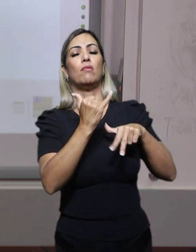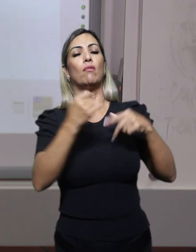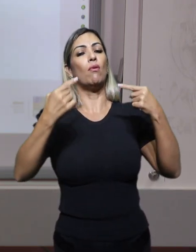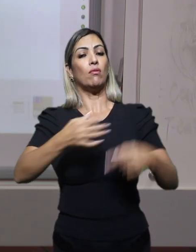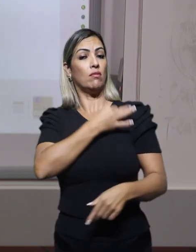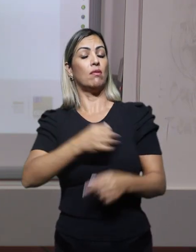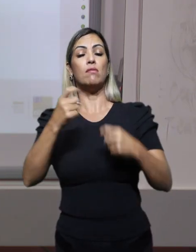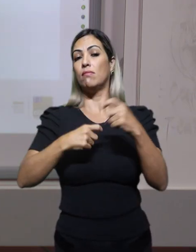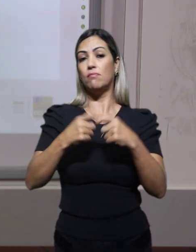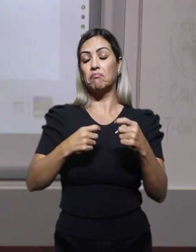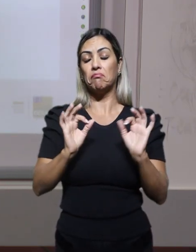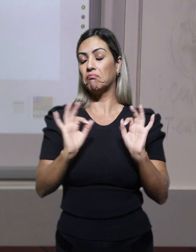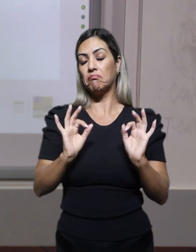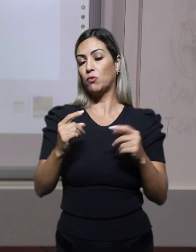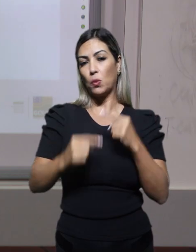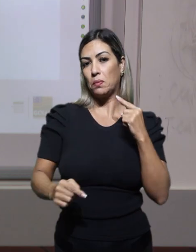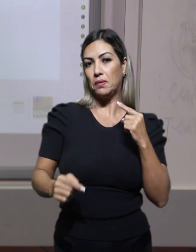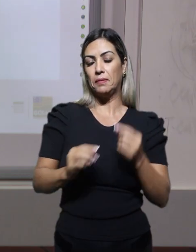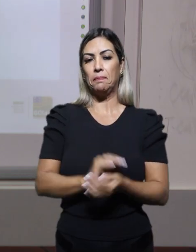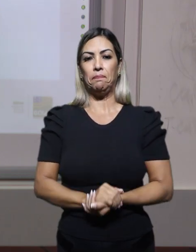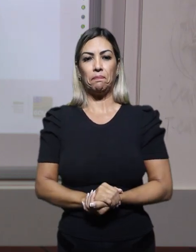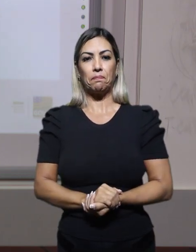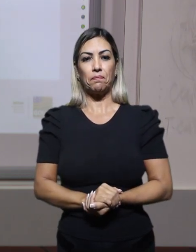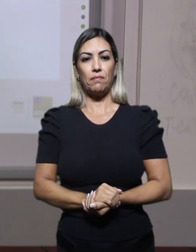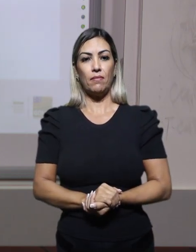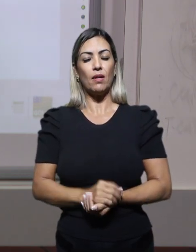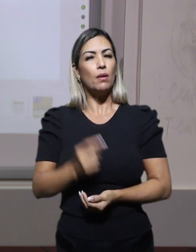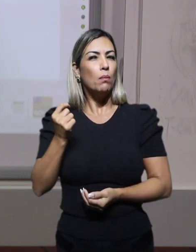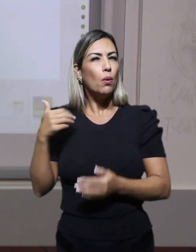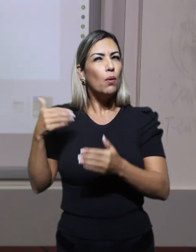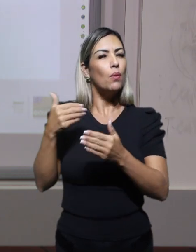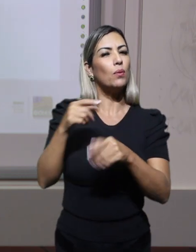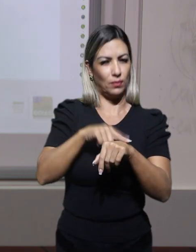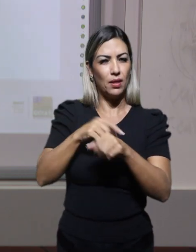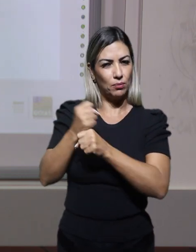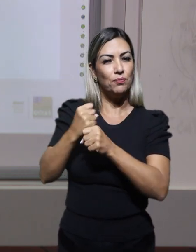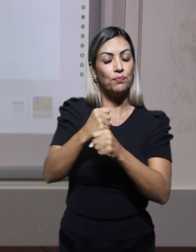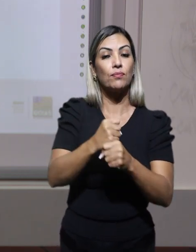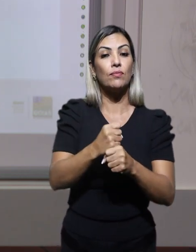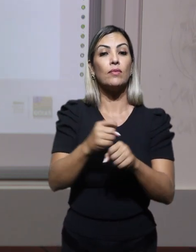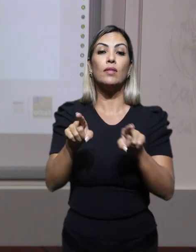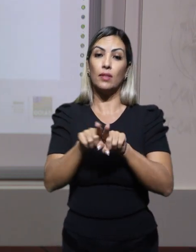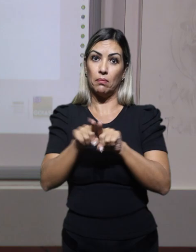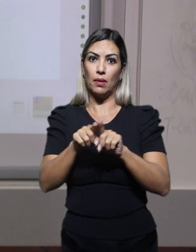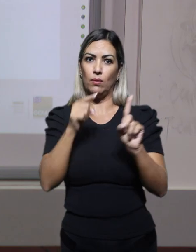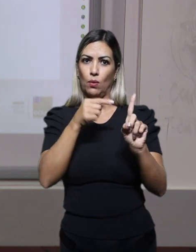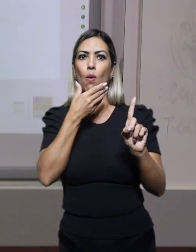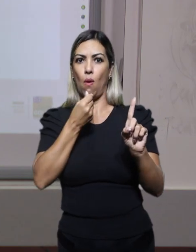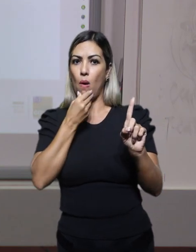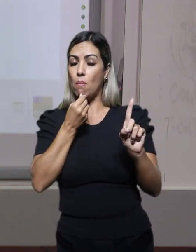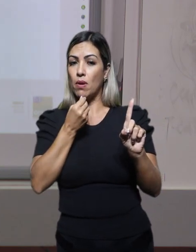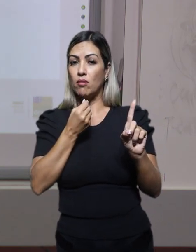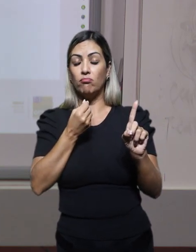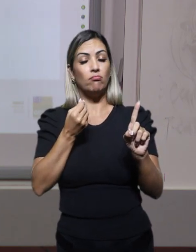dignidade sexual. E até bem pouco tempo, entendia-se também que o homem ele não